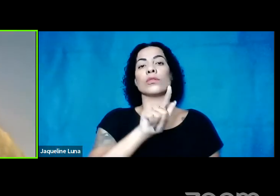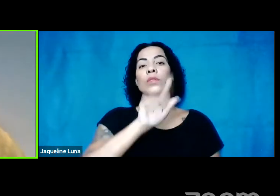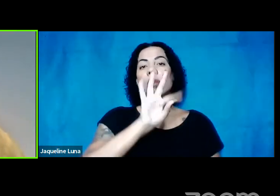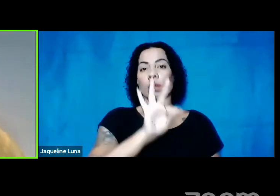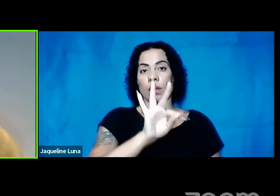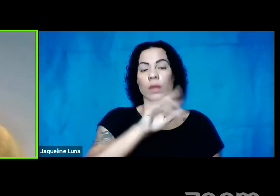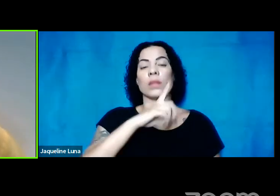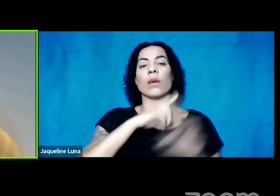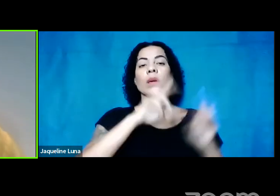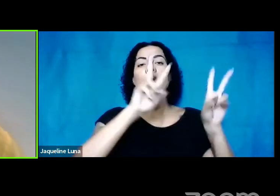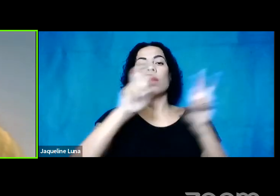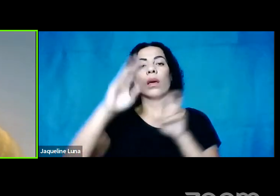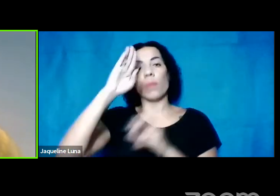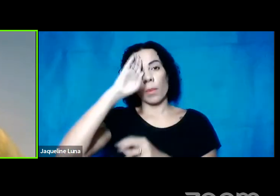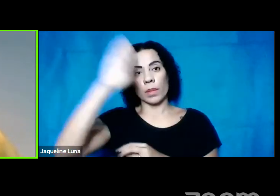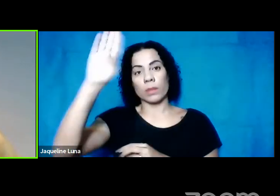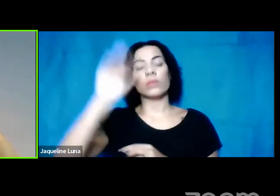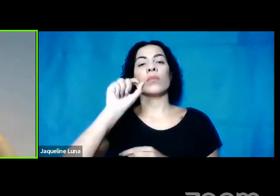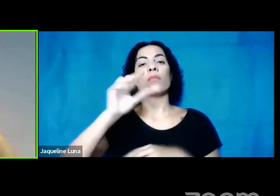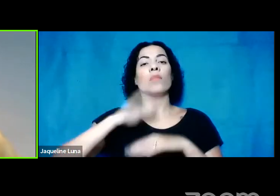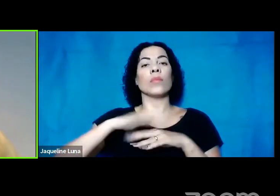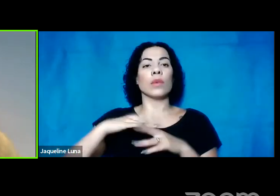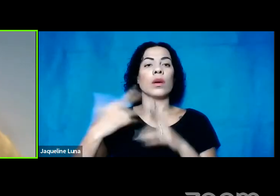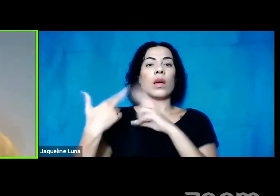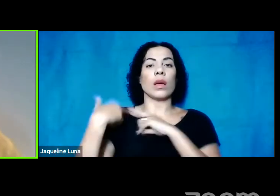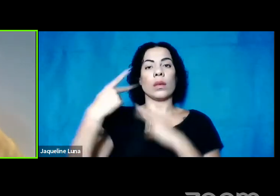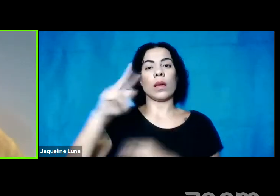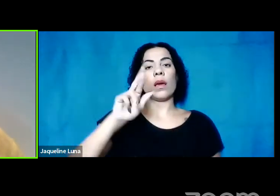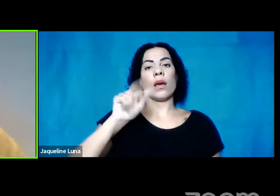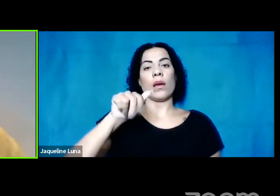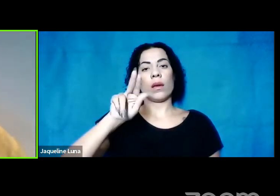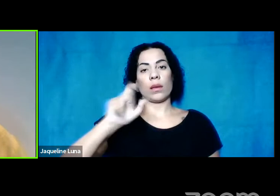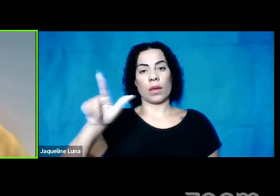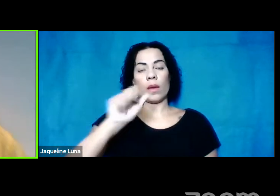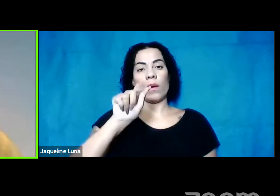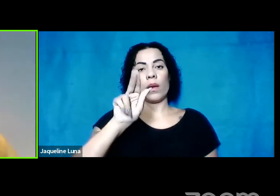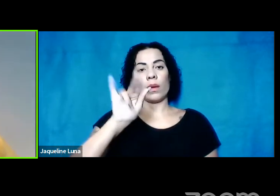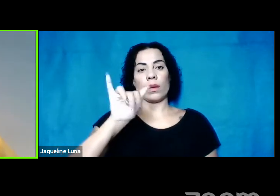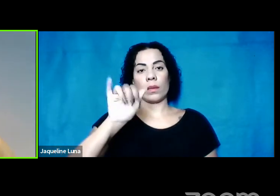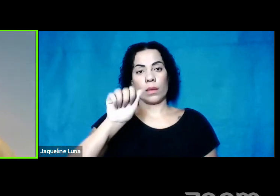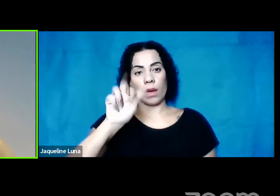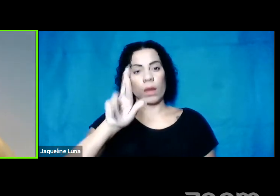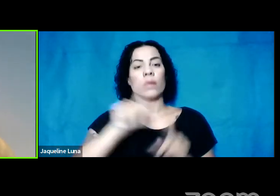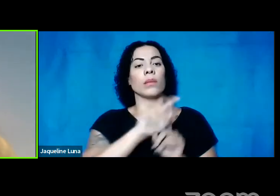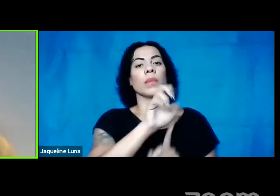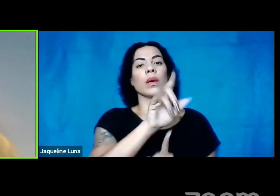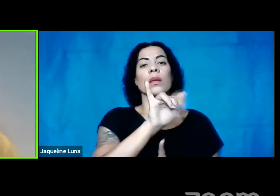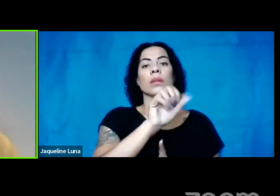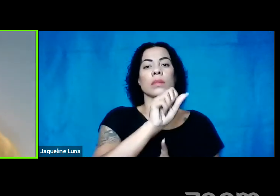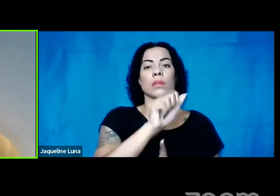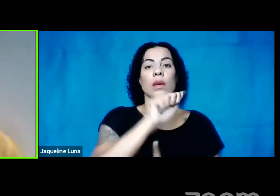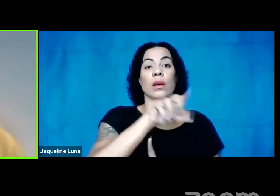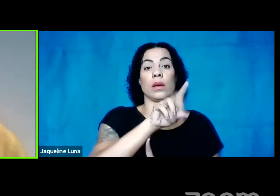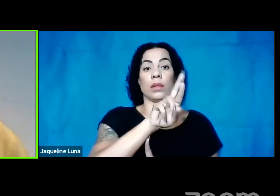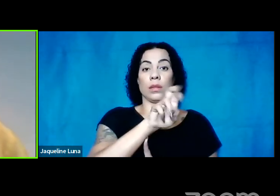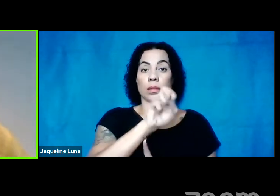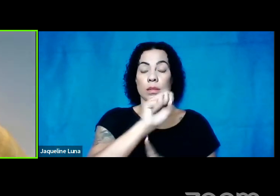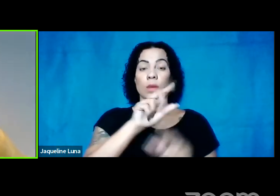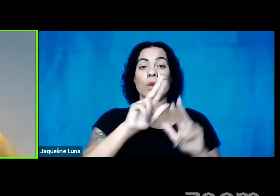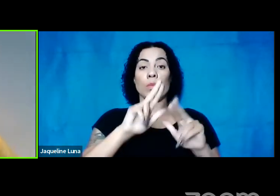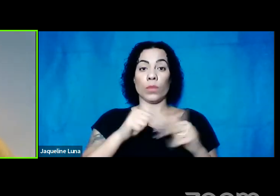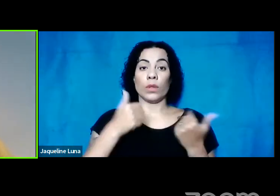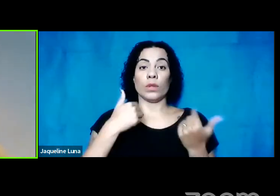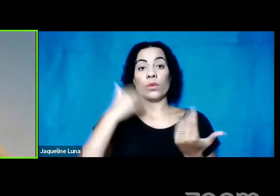prioritários, coordenado justamente por Raquel Aguiar e Elisa Andres. Sendo assim, eu acho,